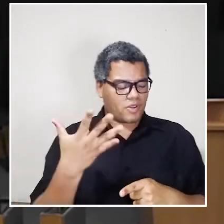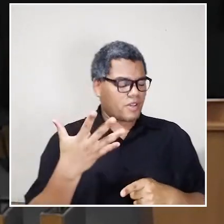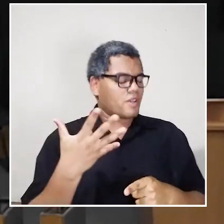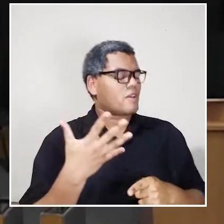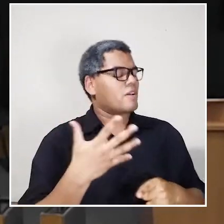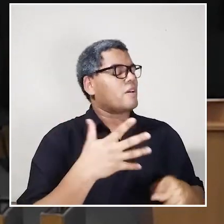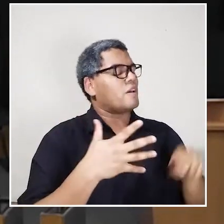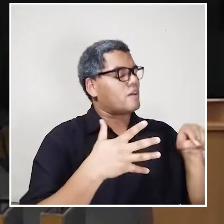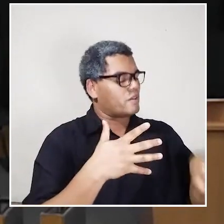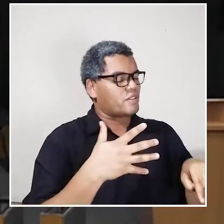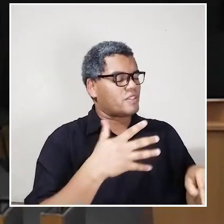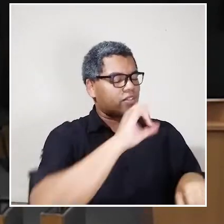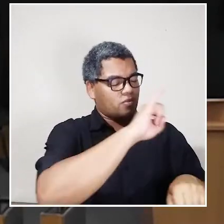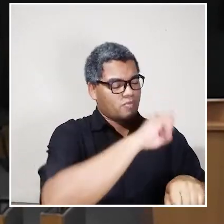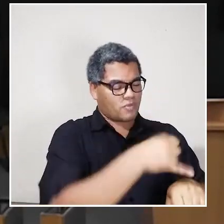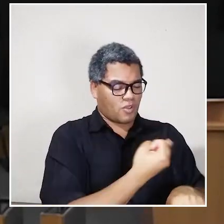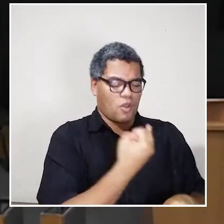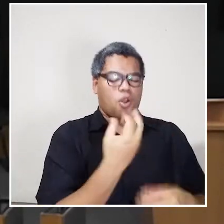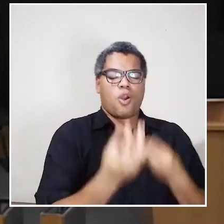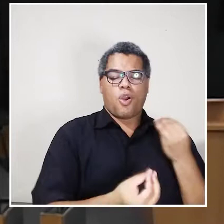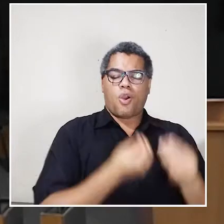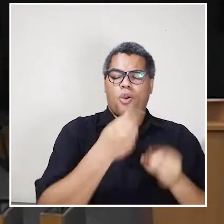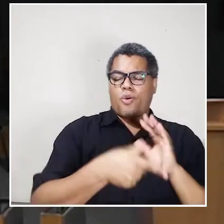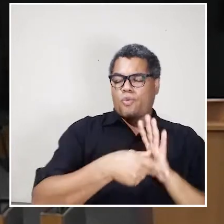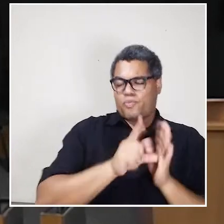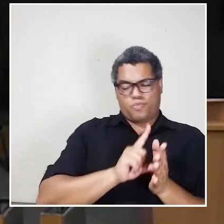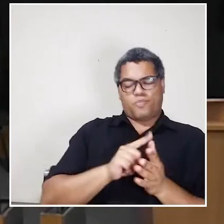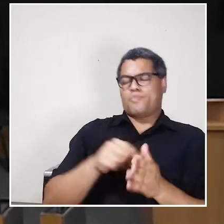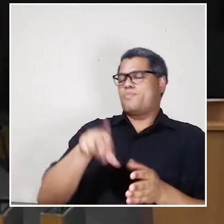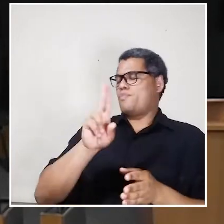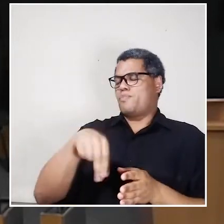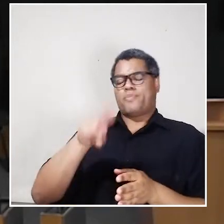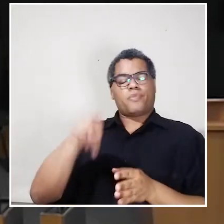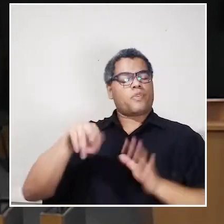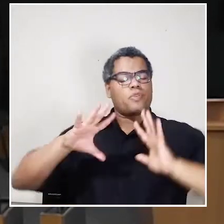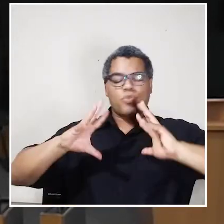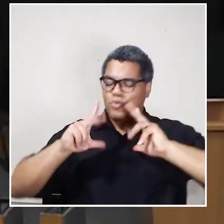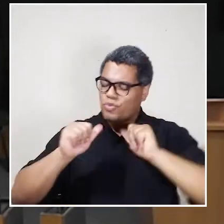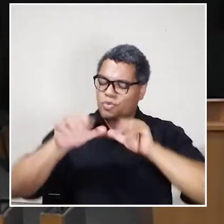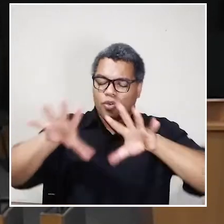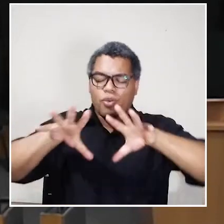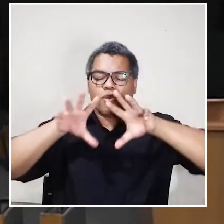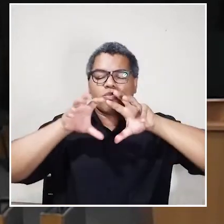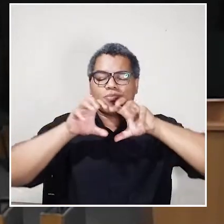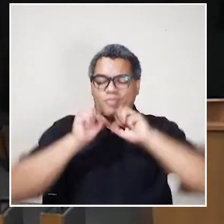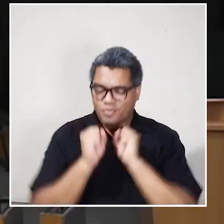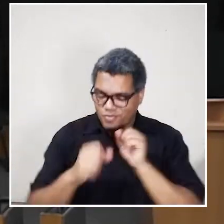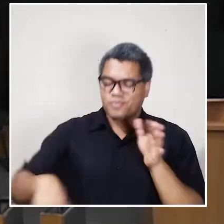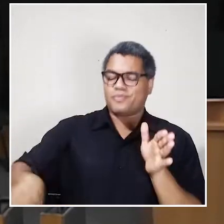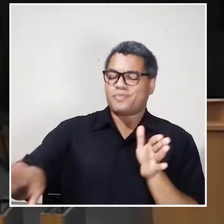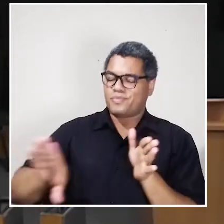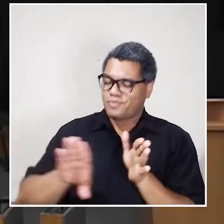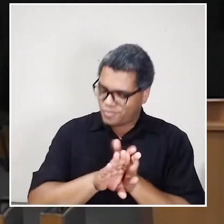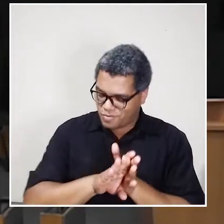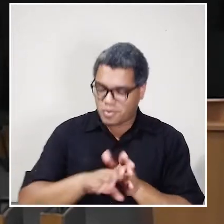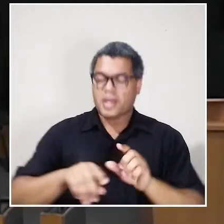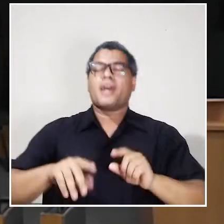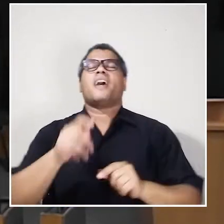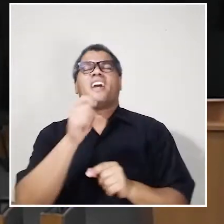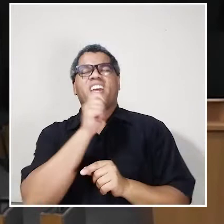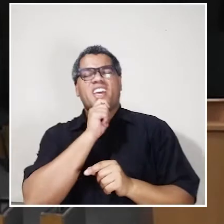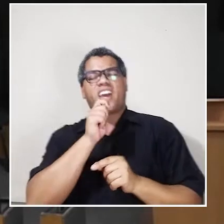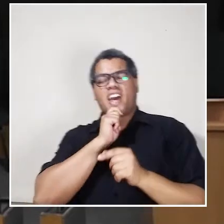em Jerusalém. Como está escrito na lei de Moisés, todo este mal nos sobreveio, apesar disso não